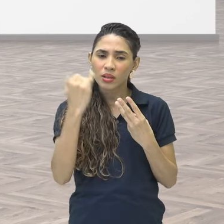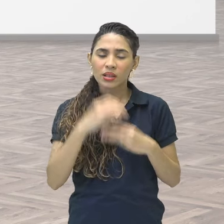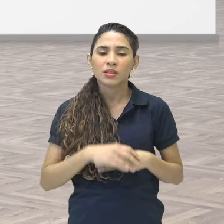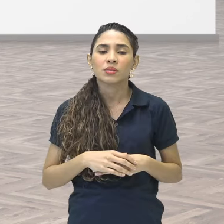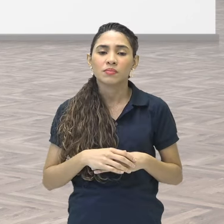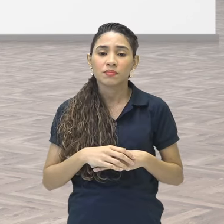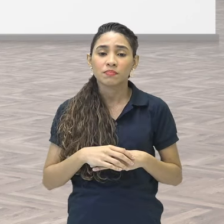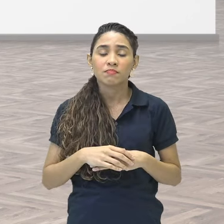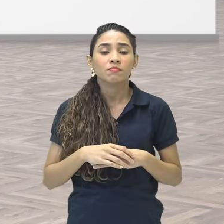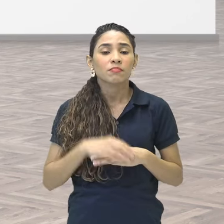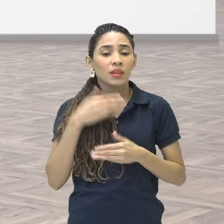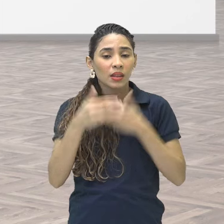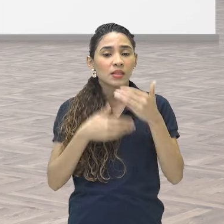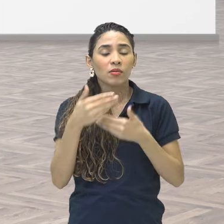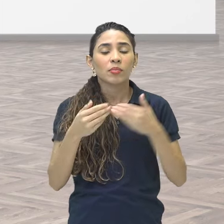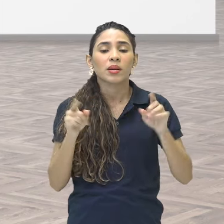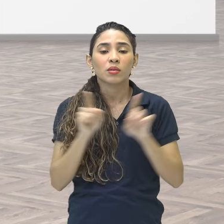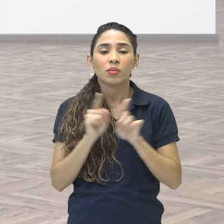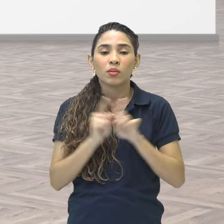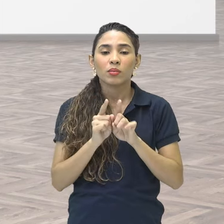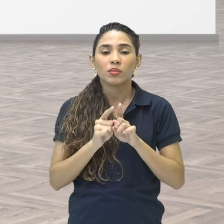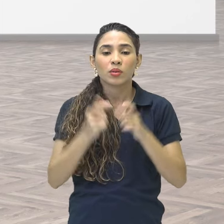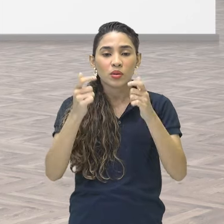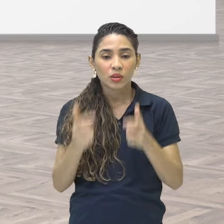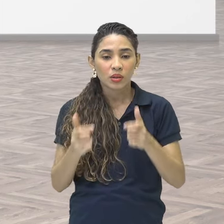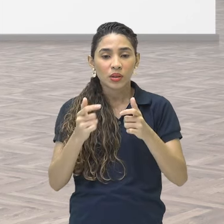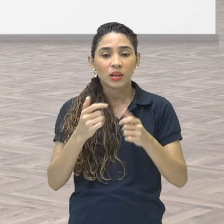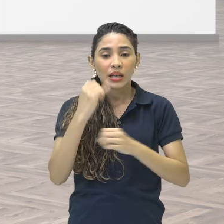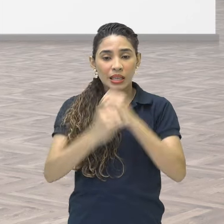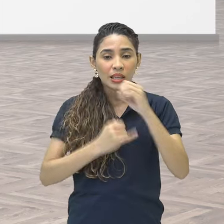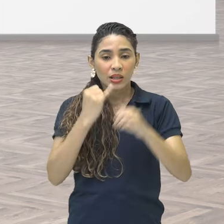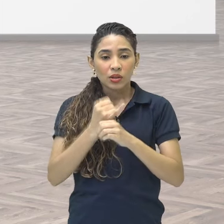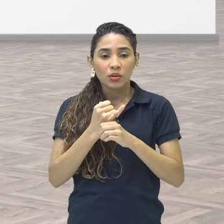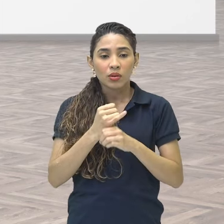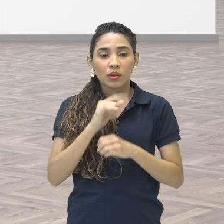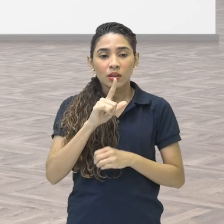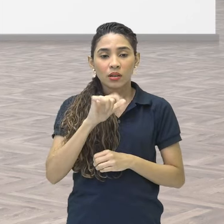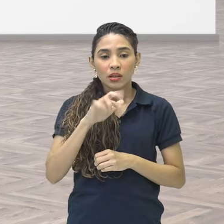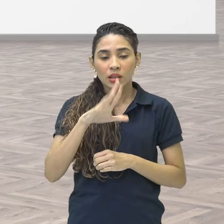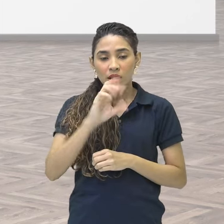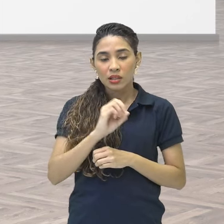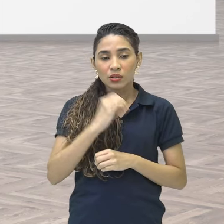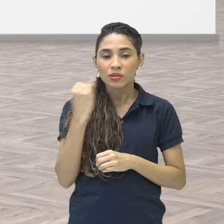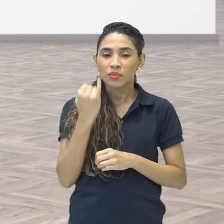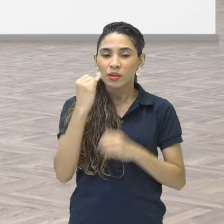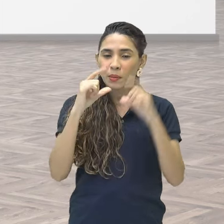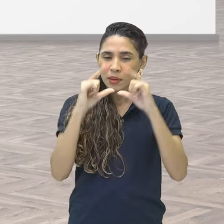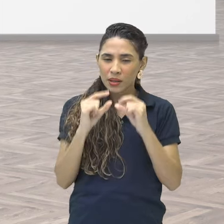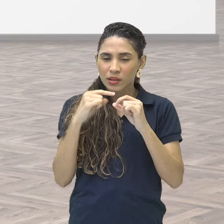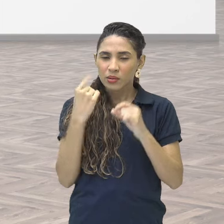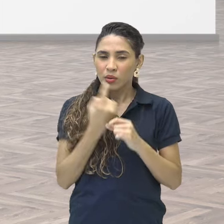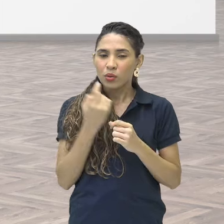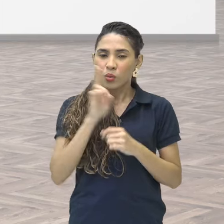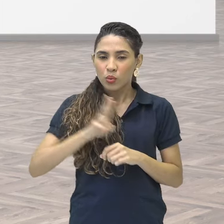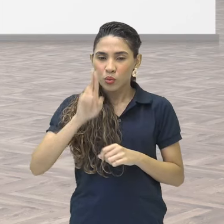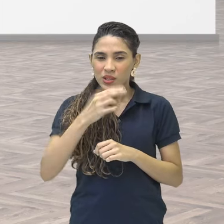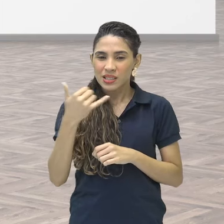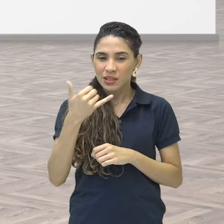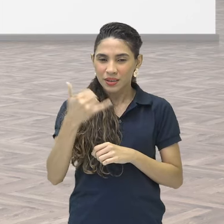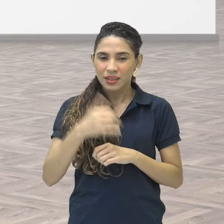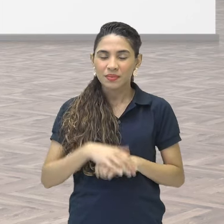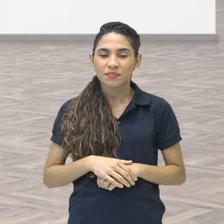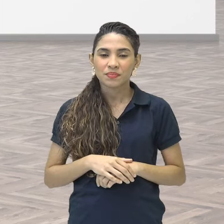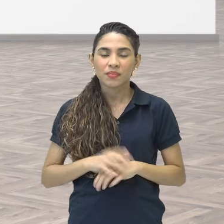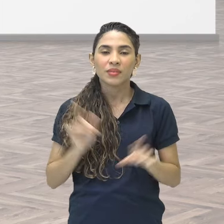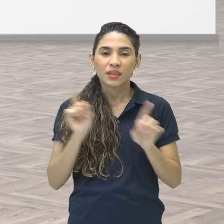que, por causa do desenvolvimento das baterias de íons de lítio, que são as baterias muito pequenininhas que a gente usa no nosso celular.